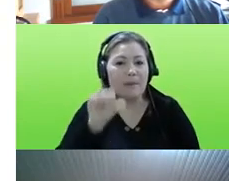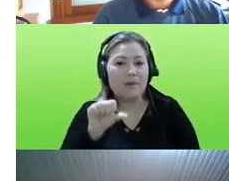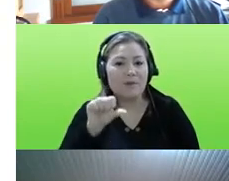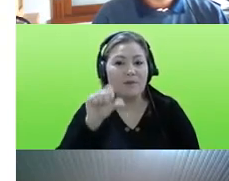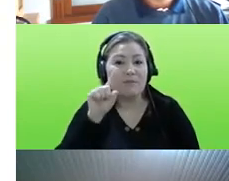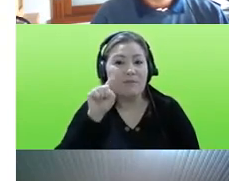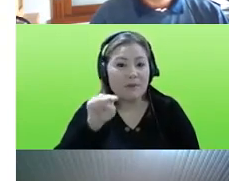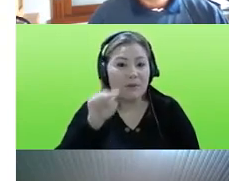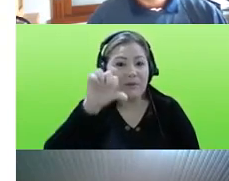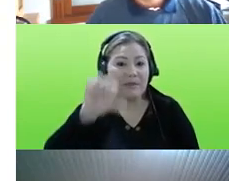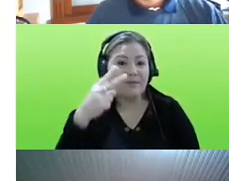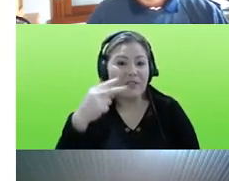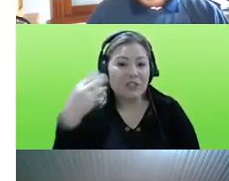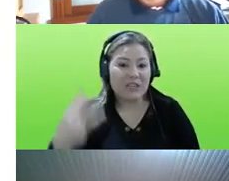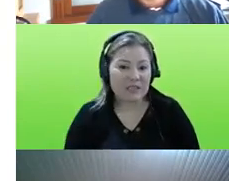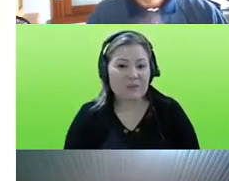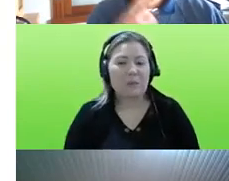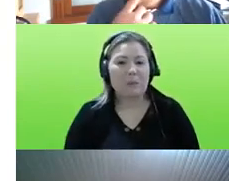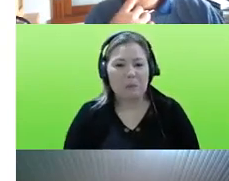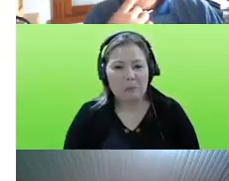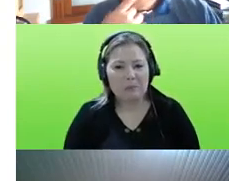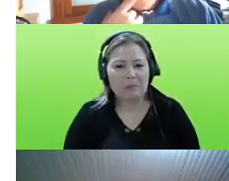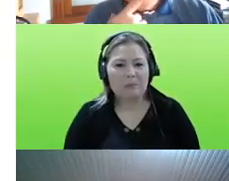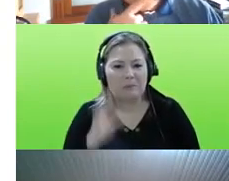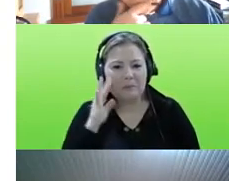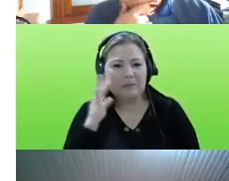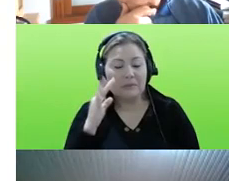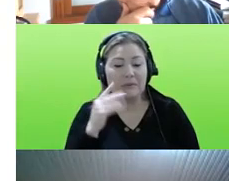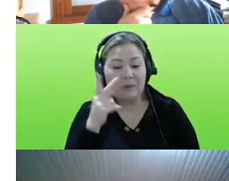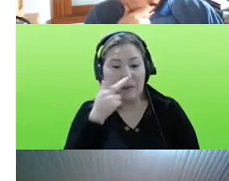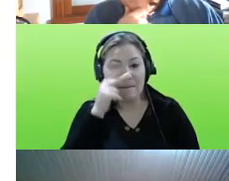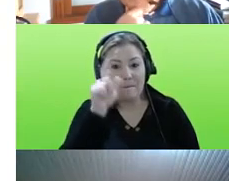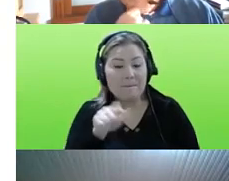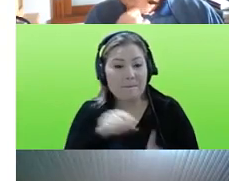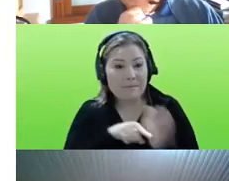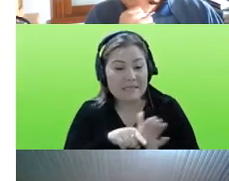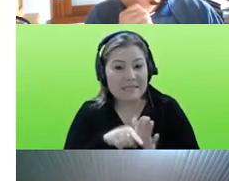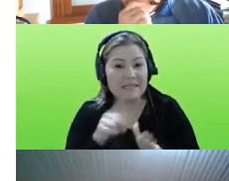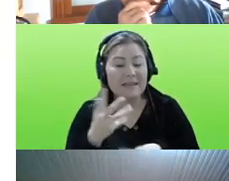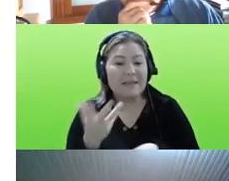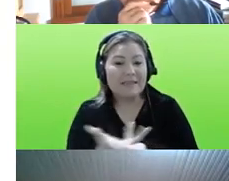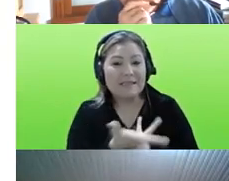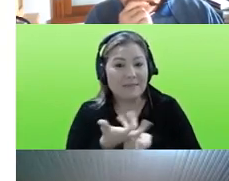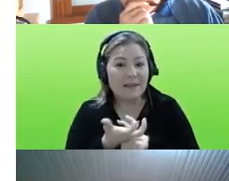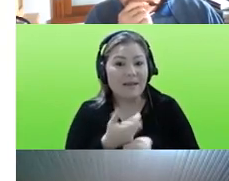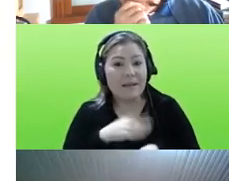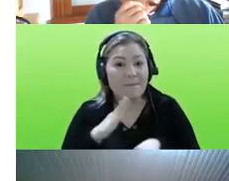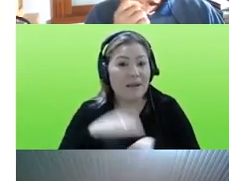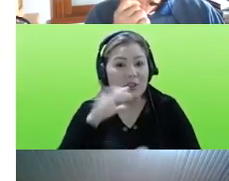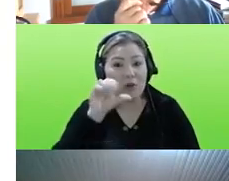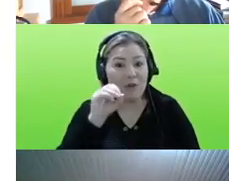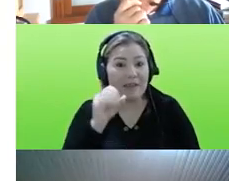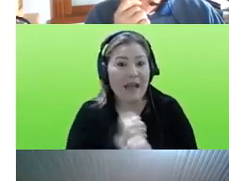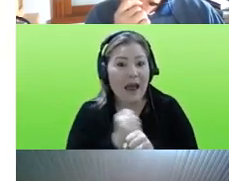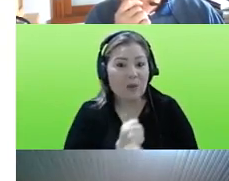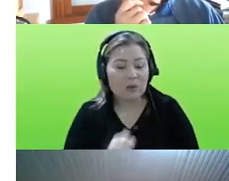1923. Então, vejam bem, nós estamos falando de uma pesquisa interdisciplinar que tem mais de 90 anos de idade, né? Vai